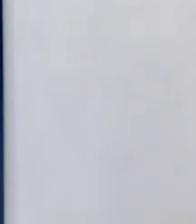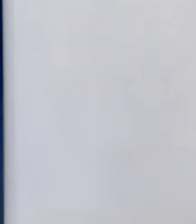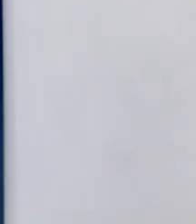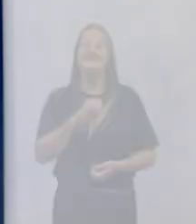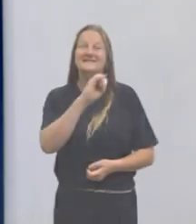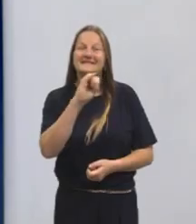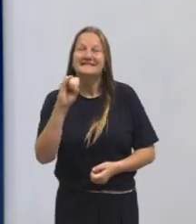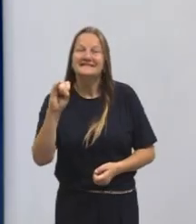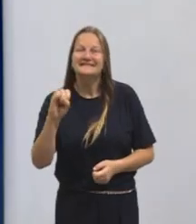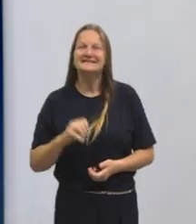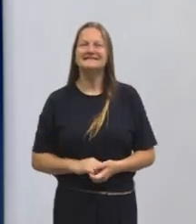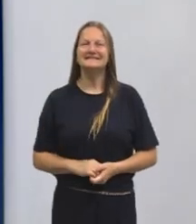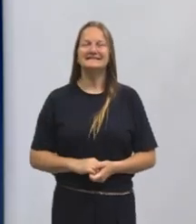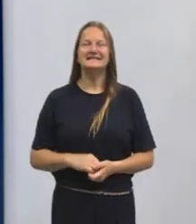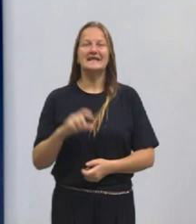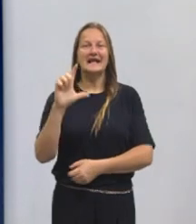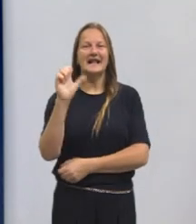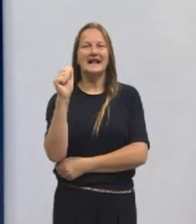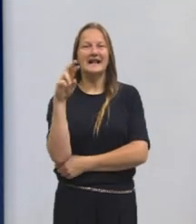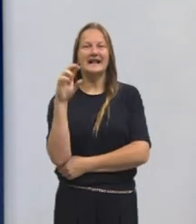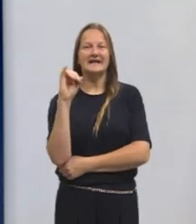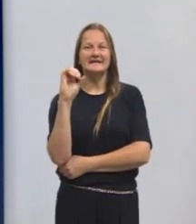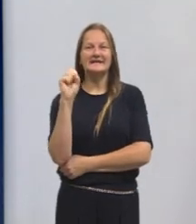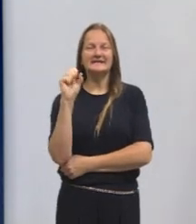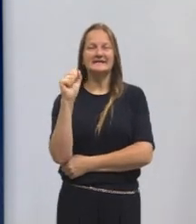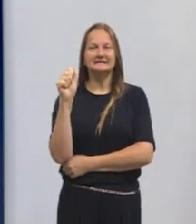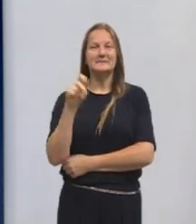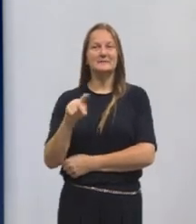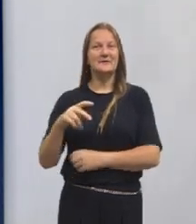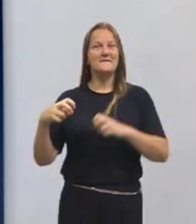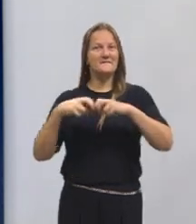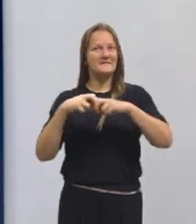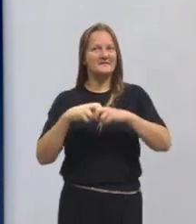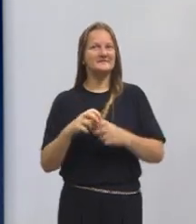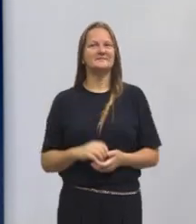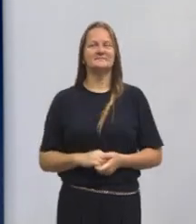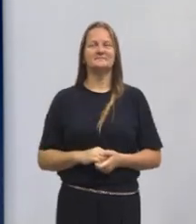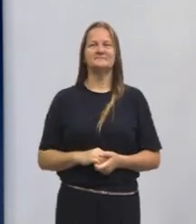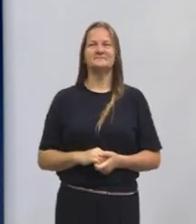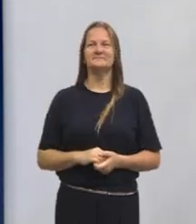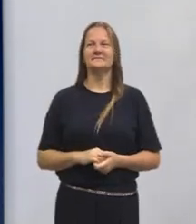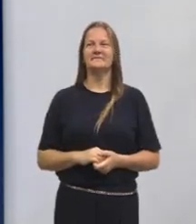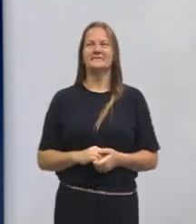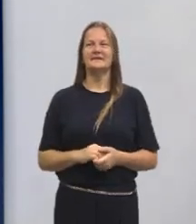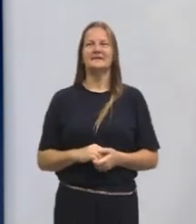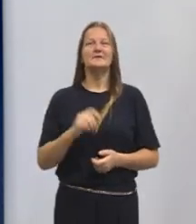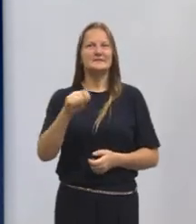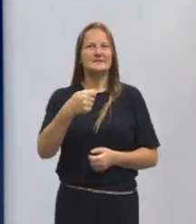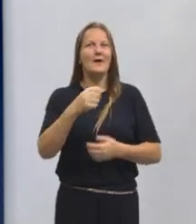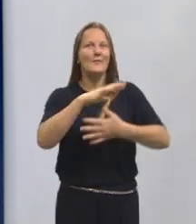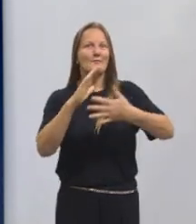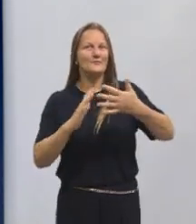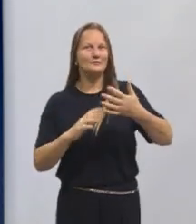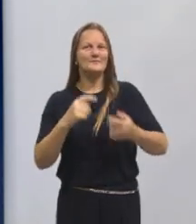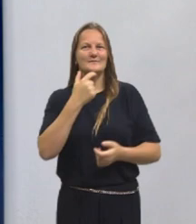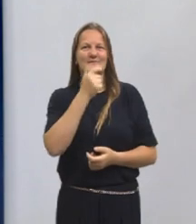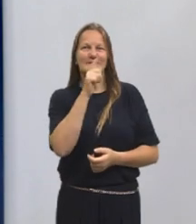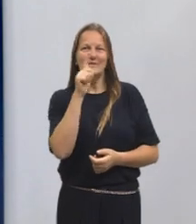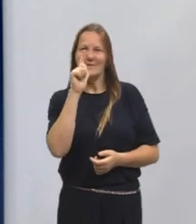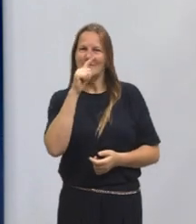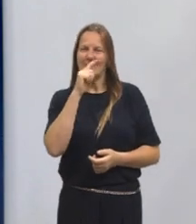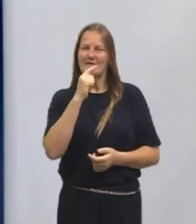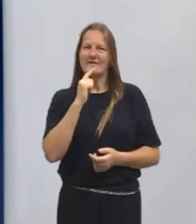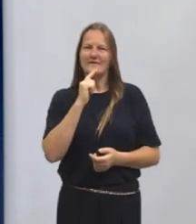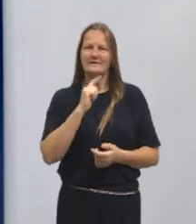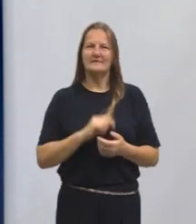Olá eu me chamo Larissa e Sou professora de física do Pré Enem 2022 Esse é o meu sinal em Libras Eu sou uma mulher branca de